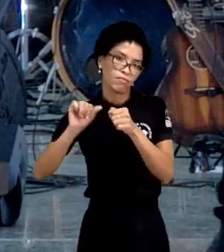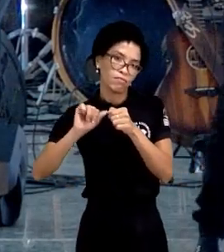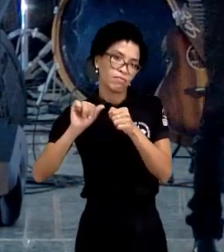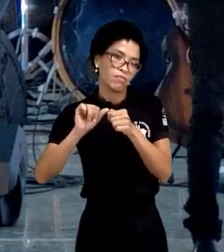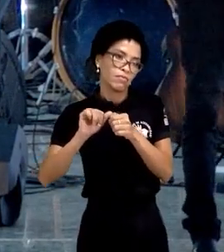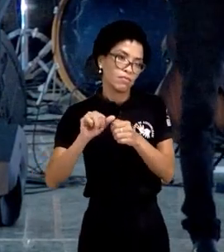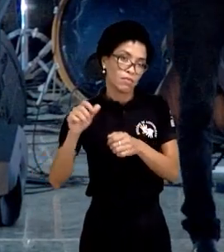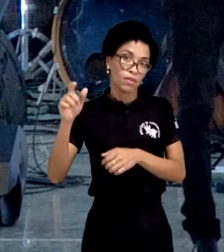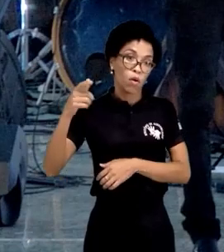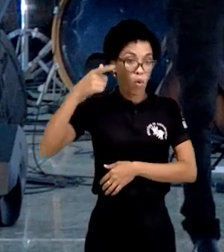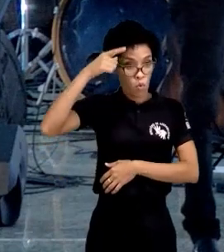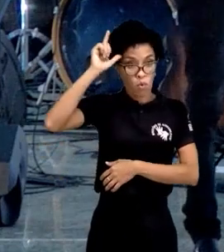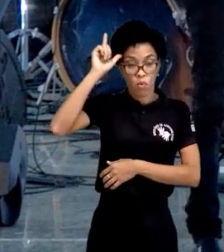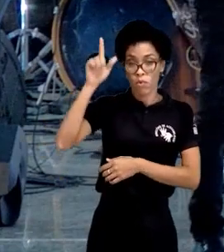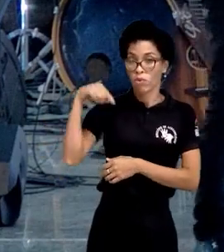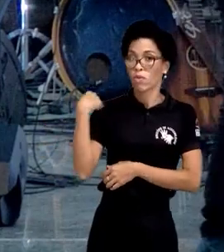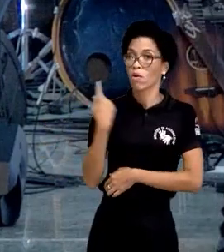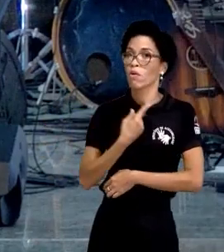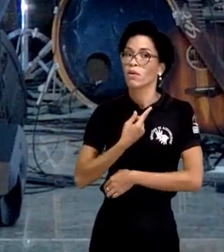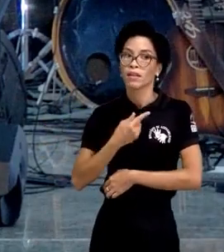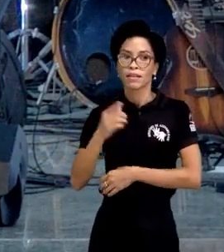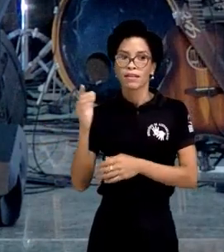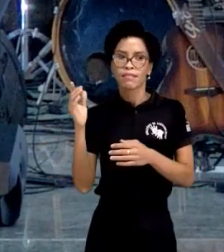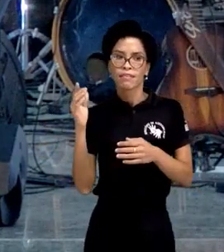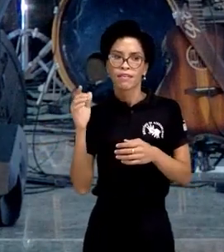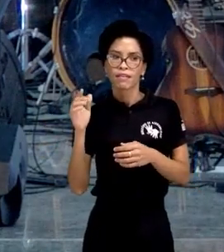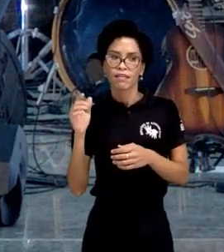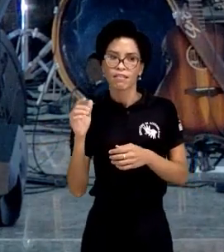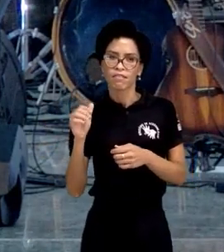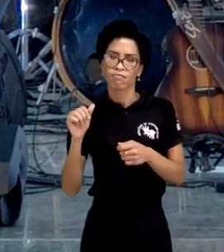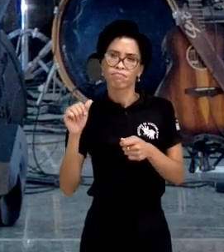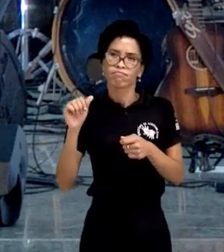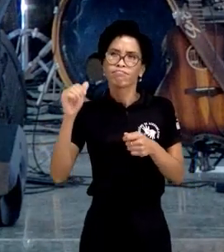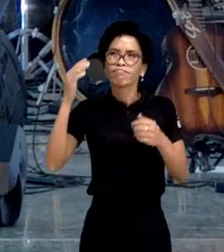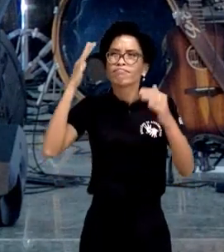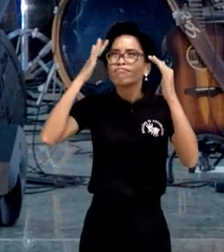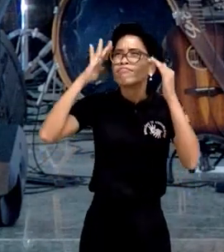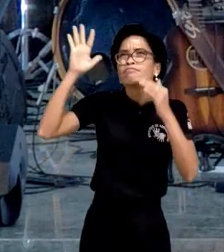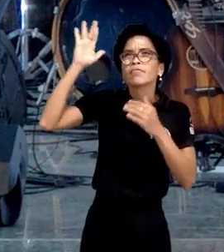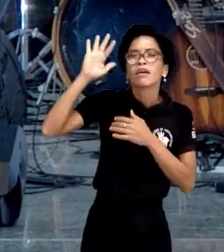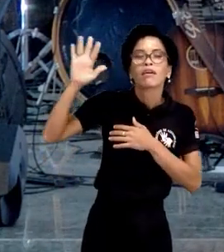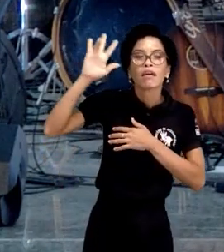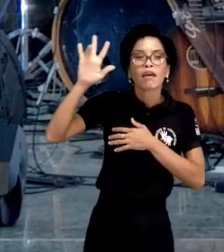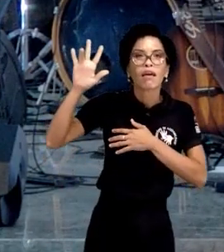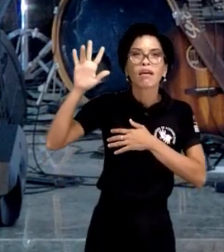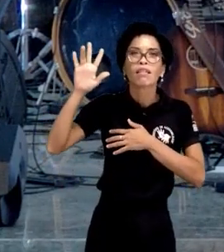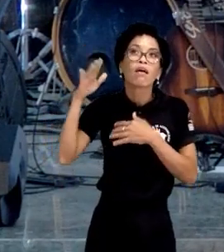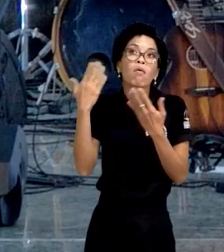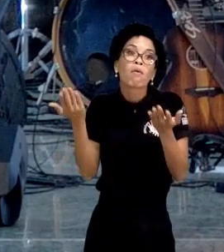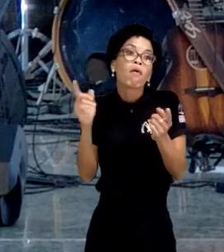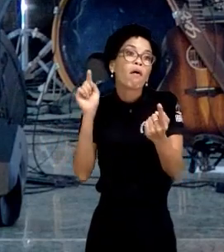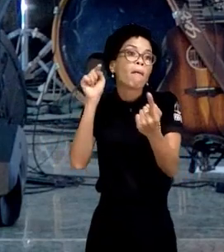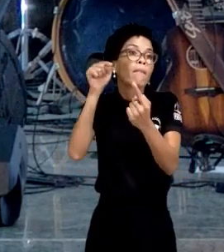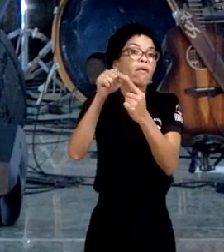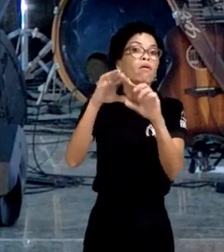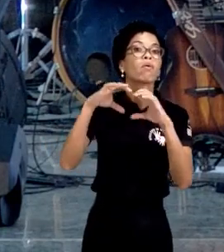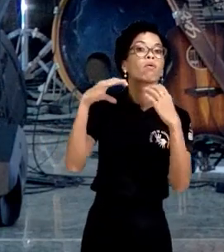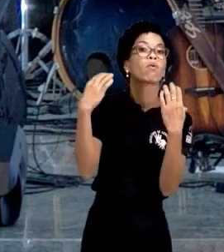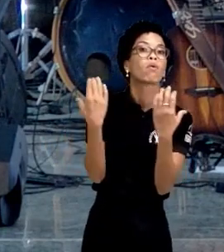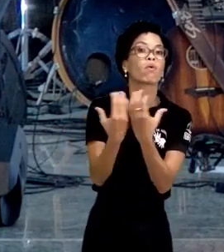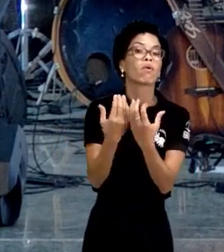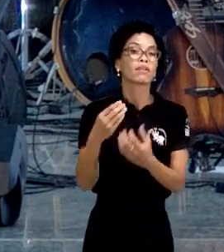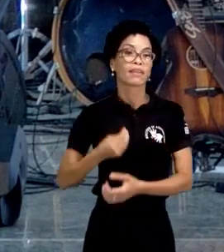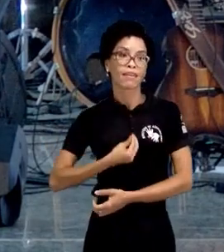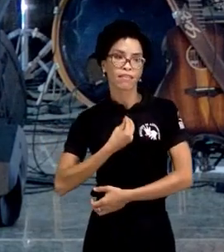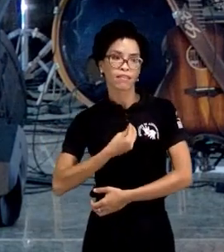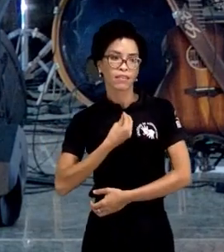quando pensou tudo isso. O impacto do Congresso na sua vida precisa causar algo. E a gente pegou um exemplo, que é um exemplo